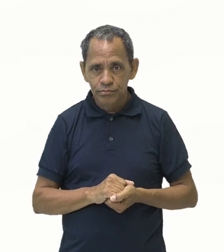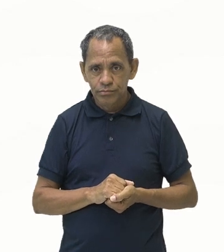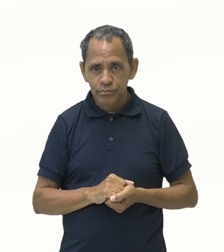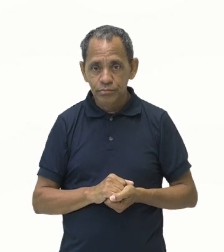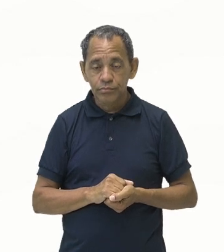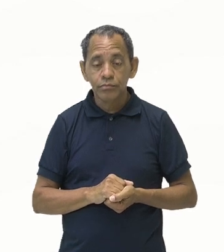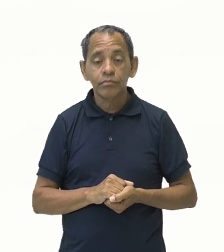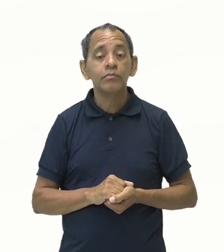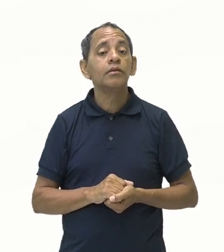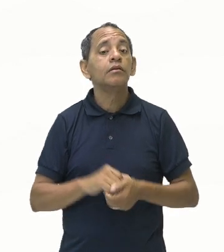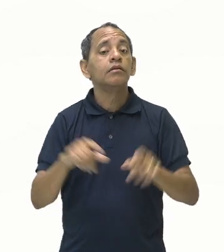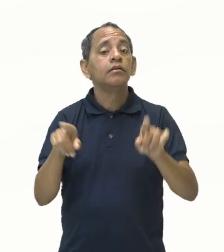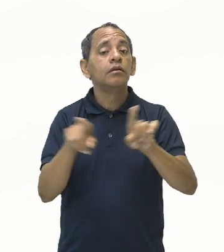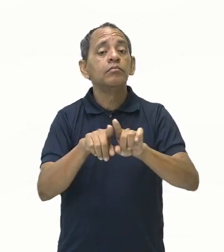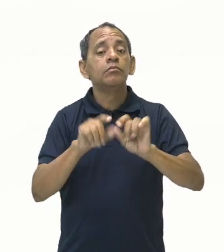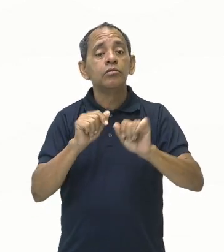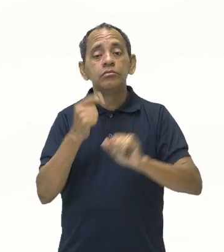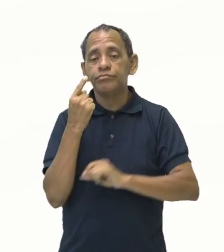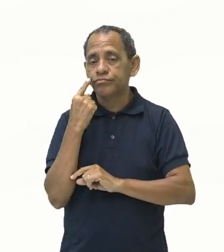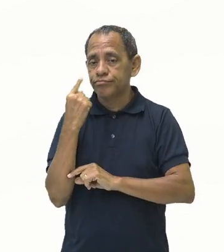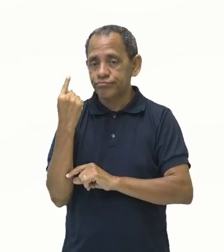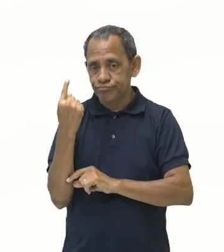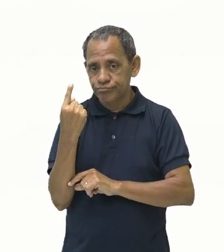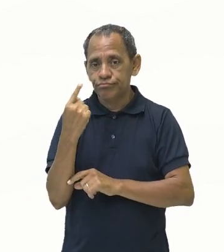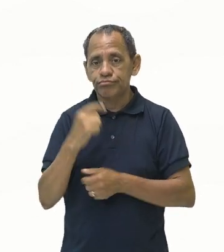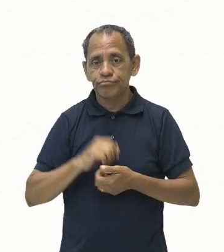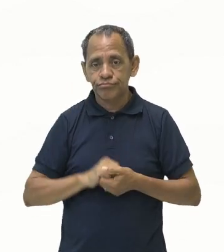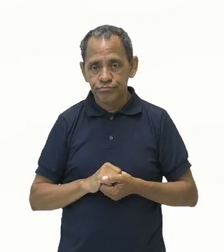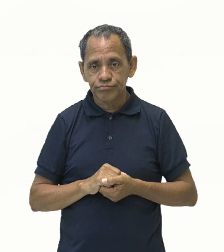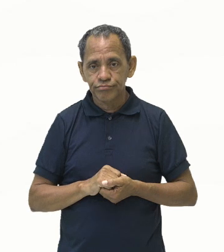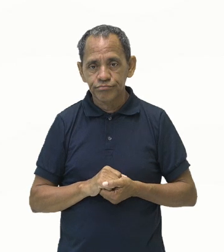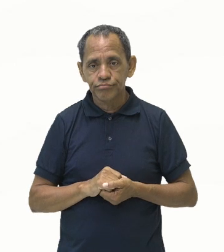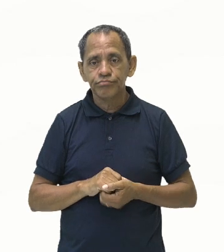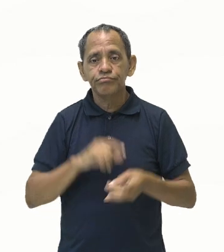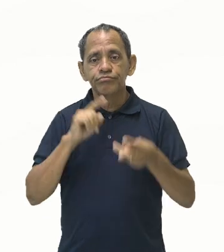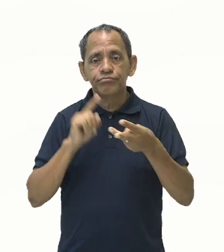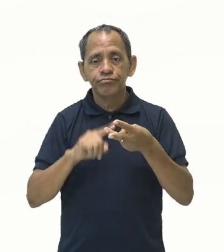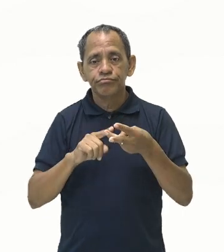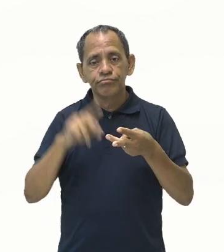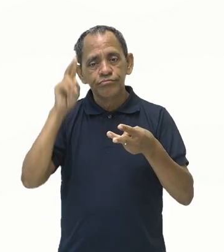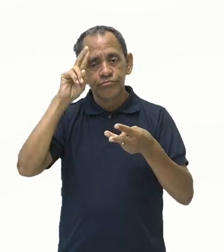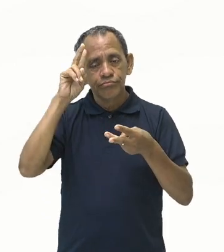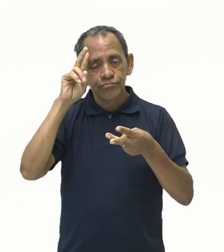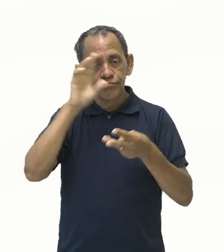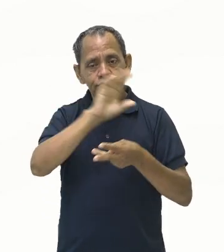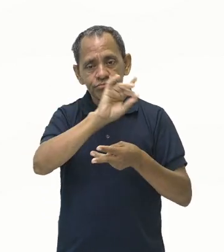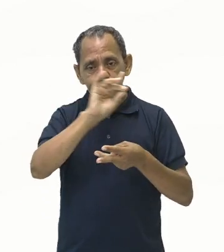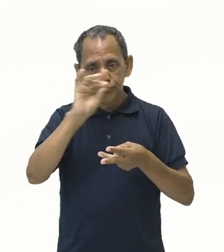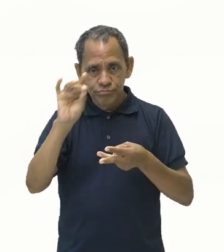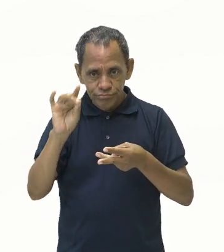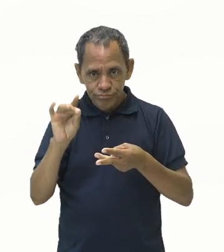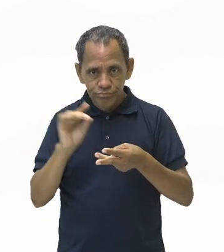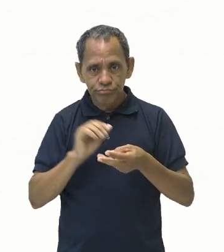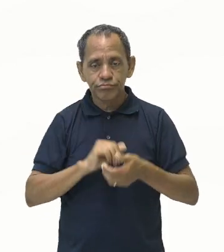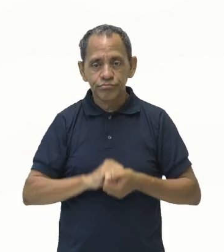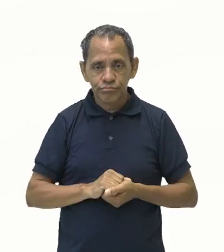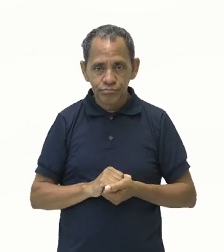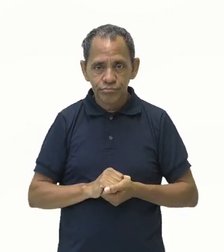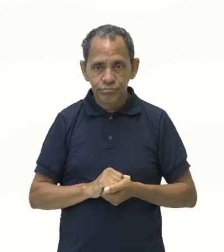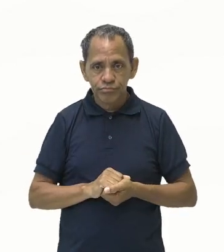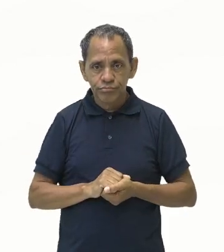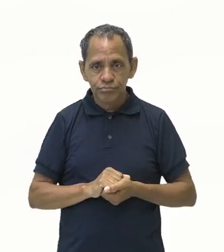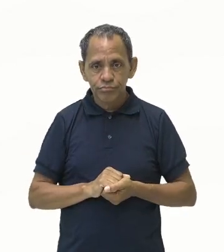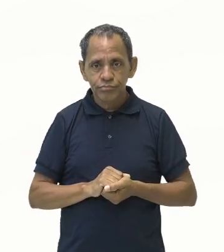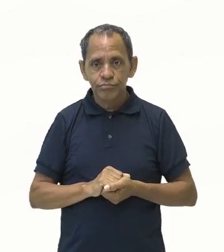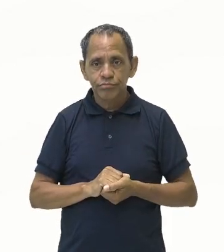mas nós também podemos ter desta forma, tá? Lembrando que cada parada aqui é um carbono aqui, um